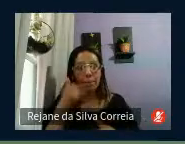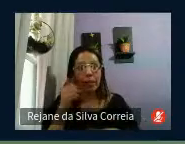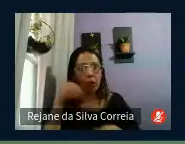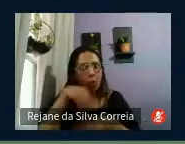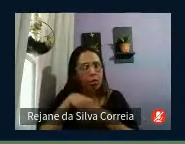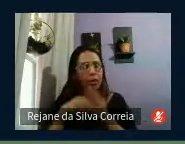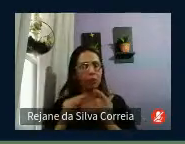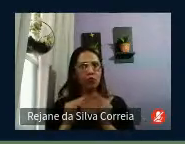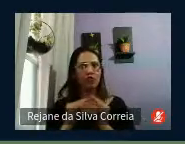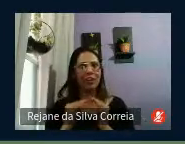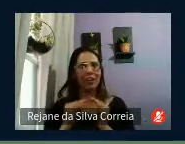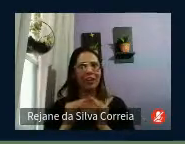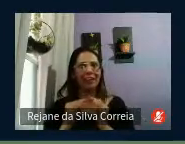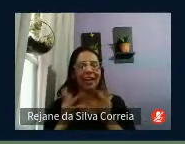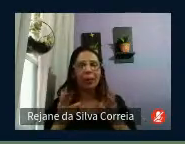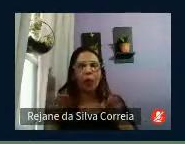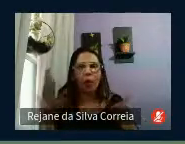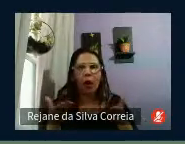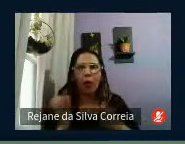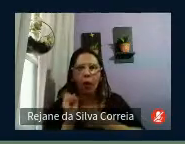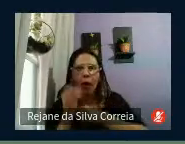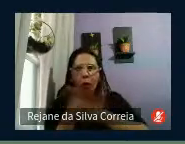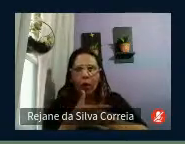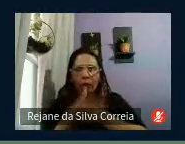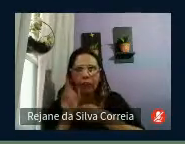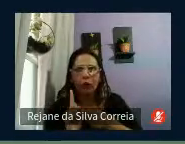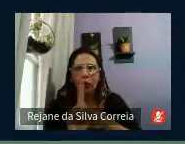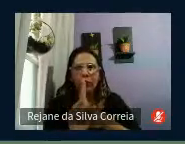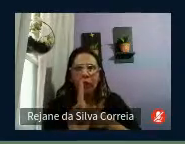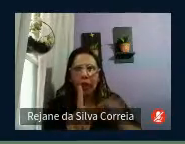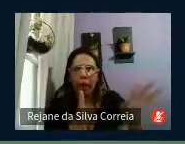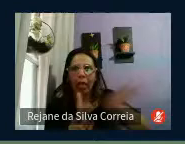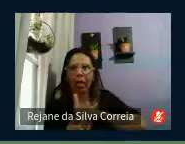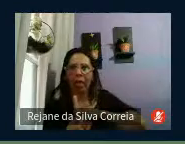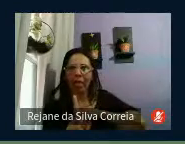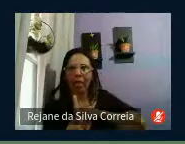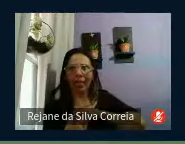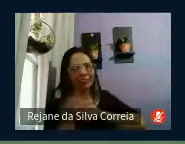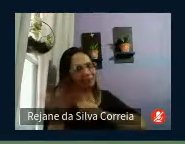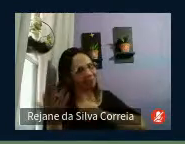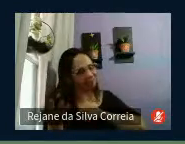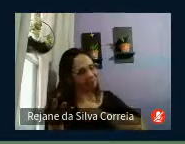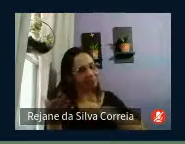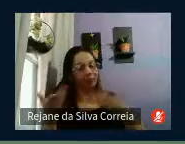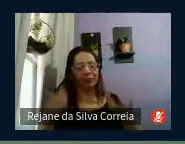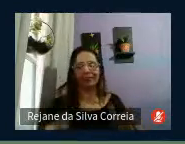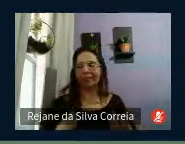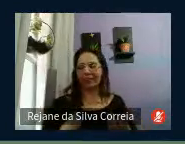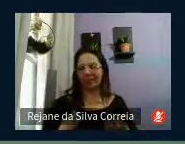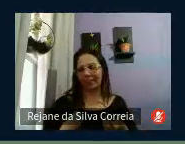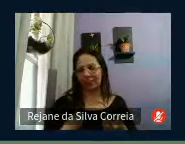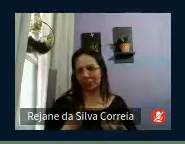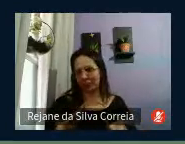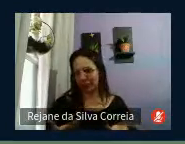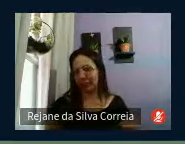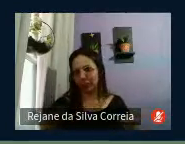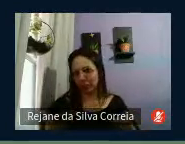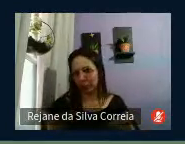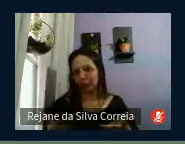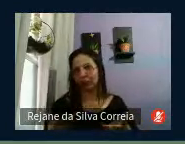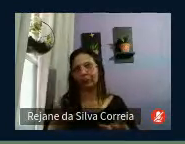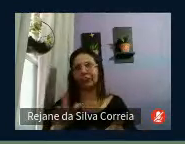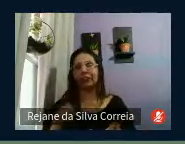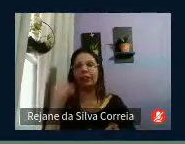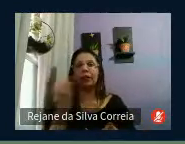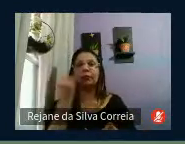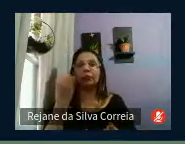sair, porque senão o coronavírus te engole. Então é exatamente o momento que vocês vivem hoje. Foi o momento que eu vivi pelo menos 38